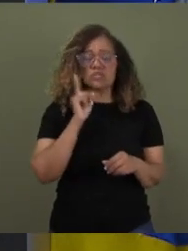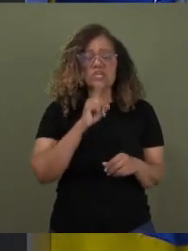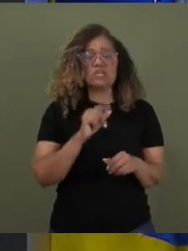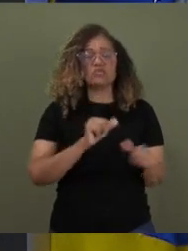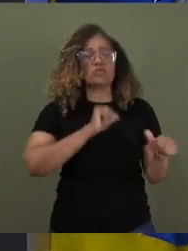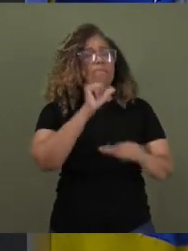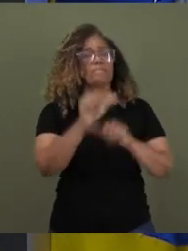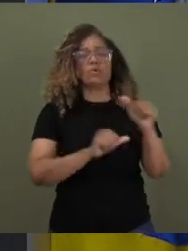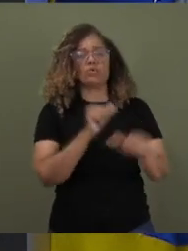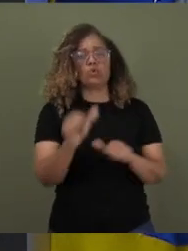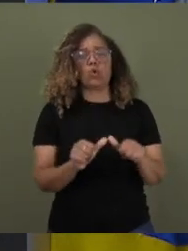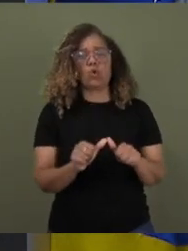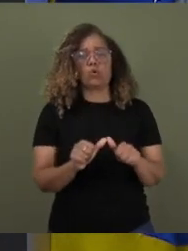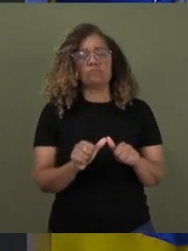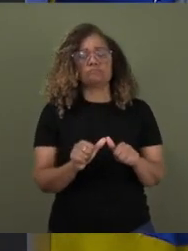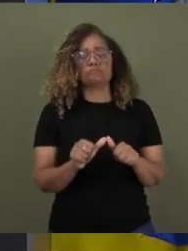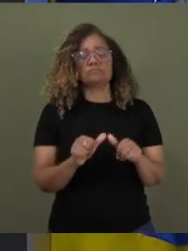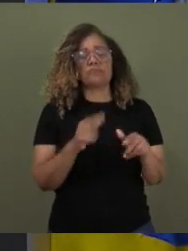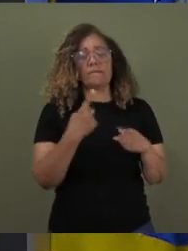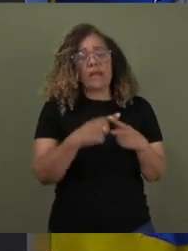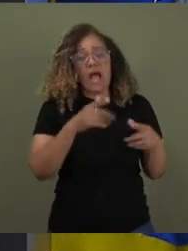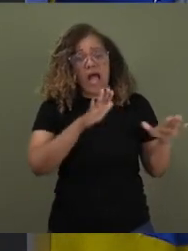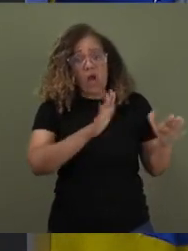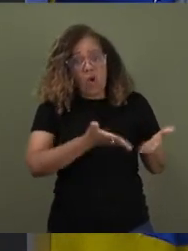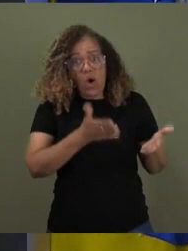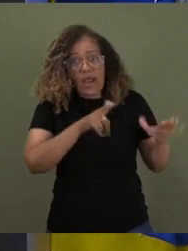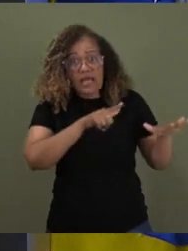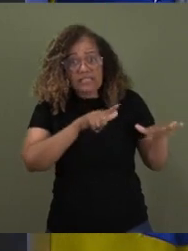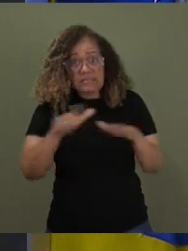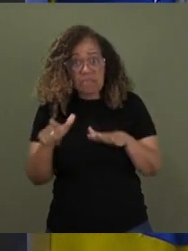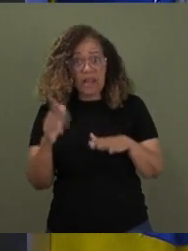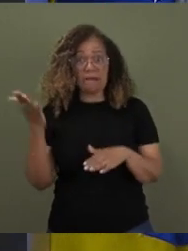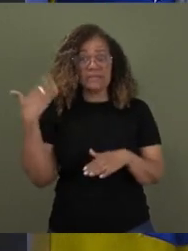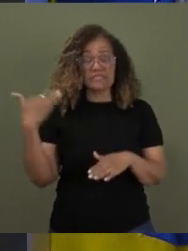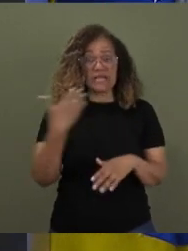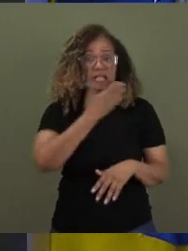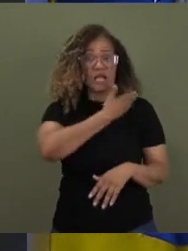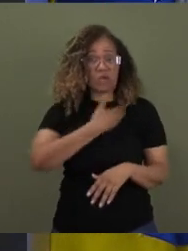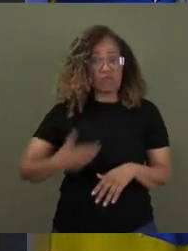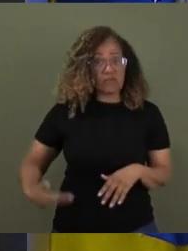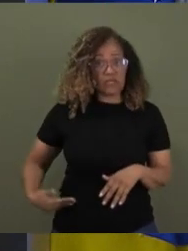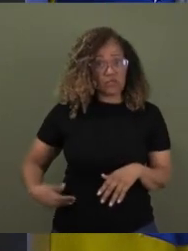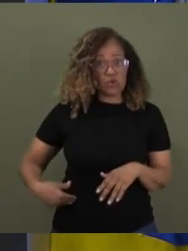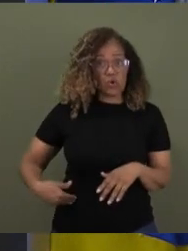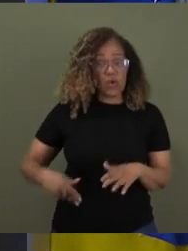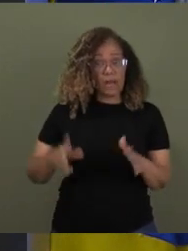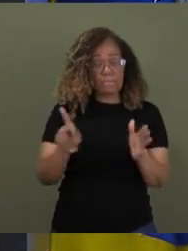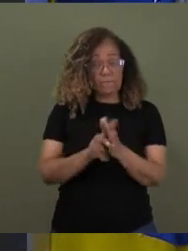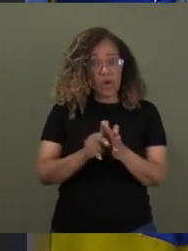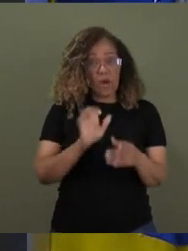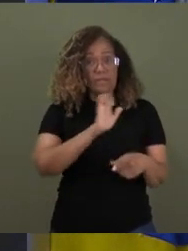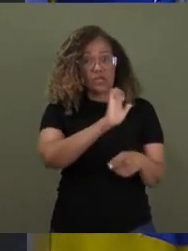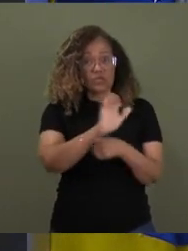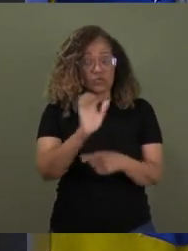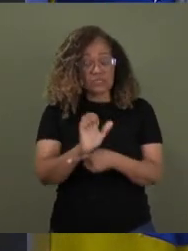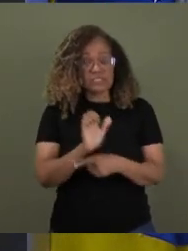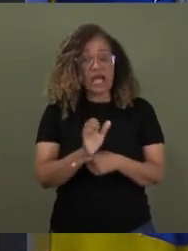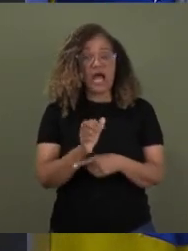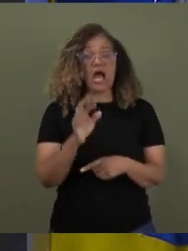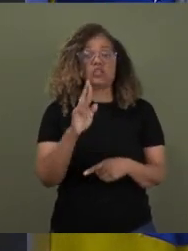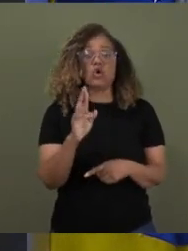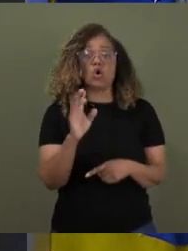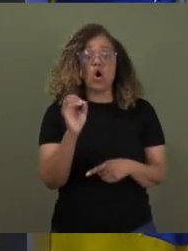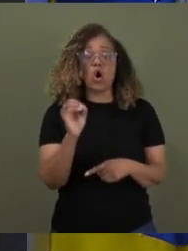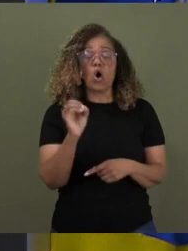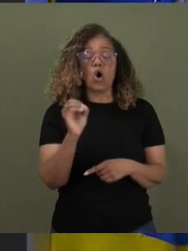A semana passada, a governadora do estado do Oregon assinou